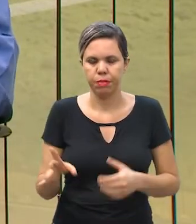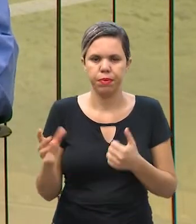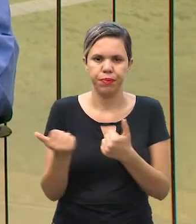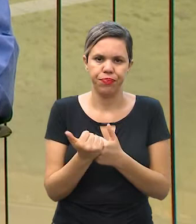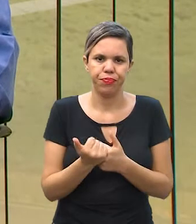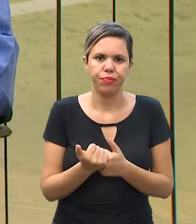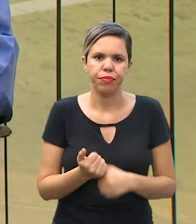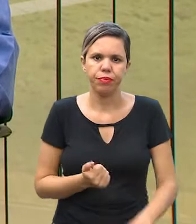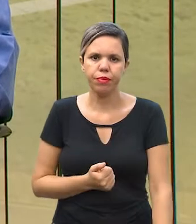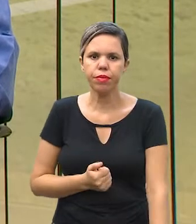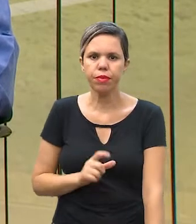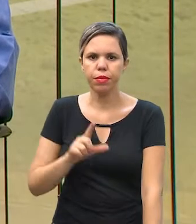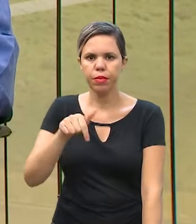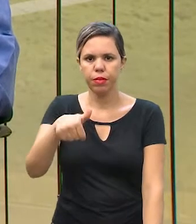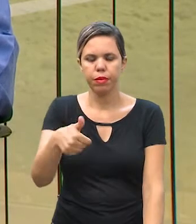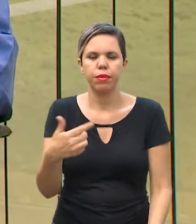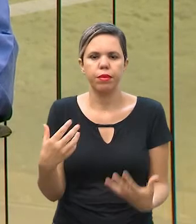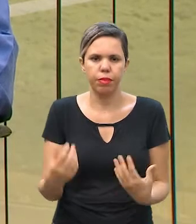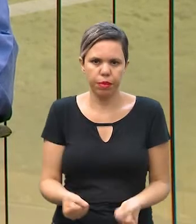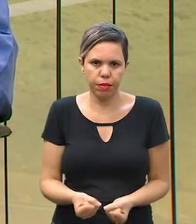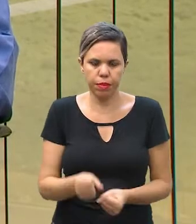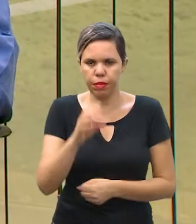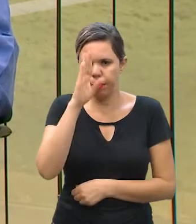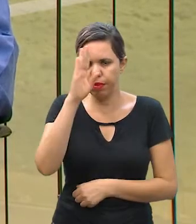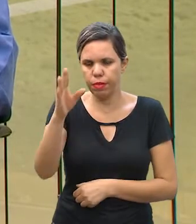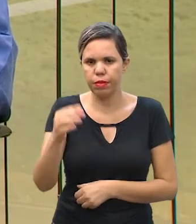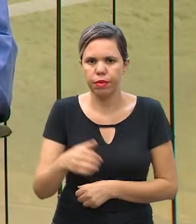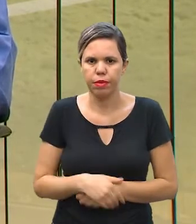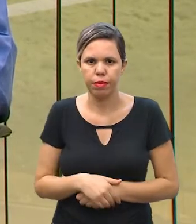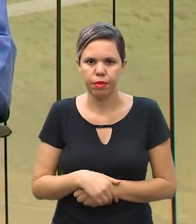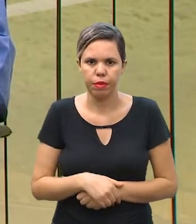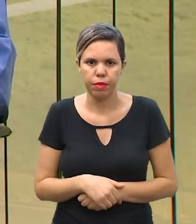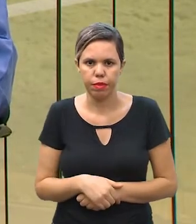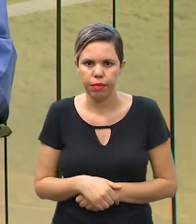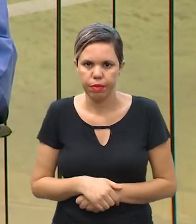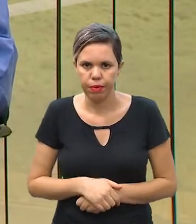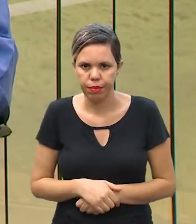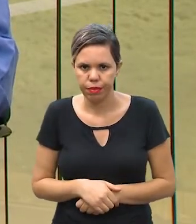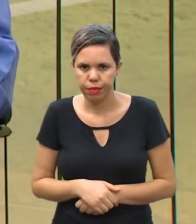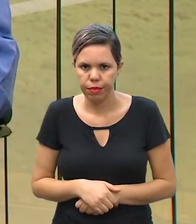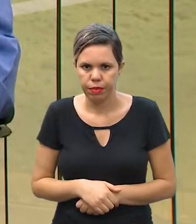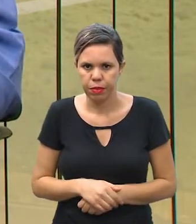como suplente. E depois acabei assumindo a titularidade e, por fim,